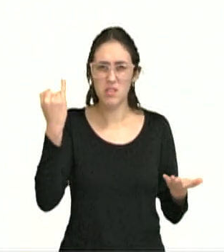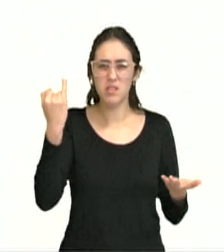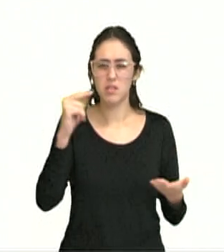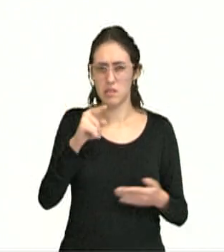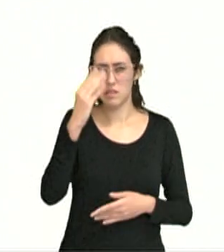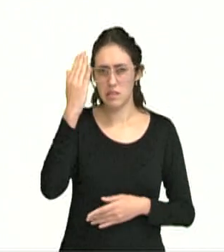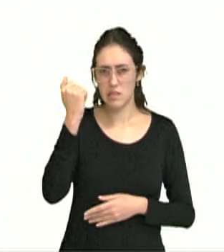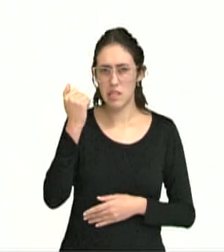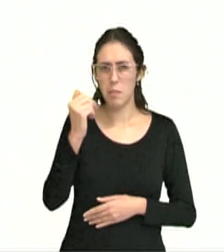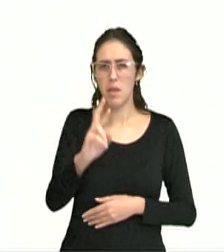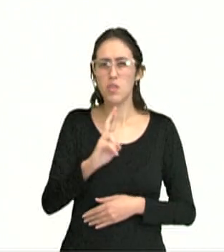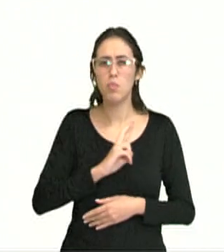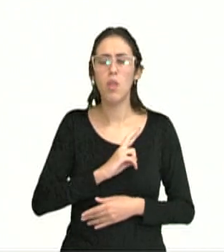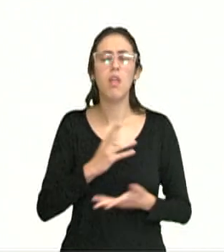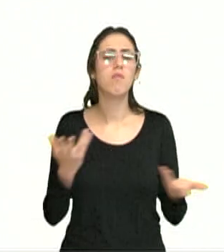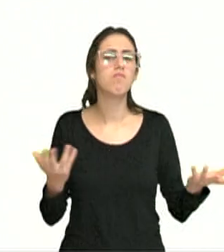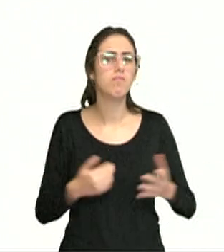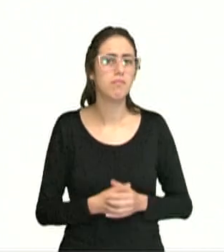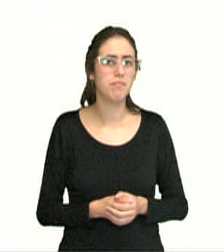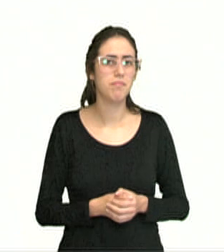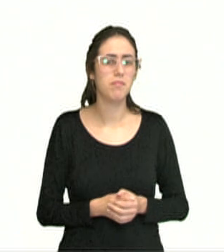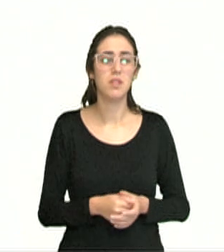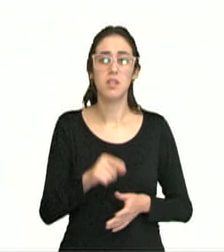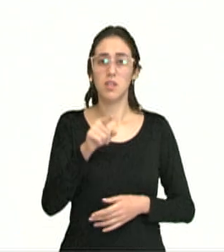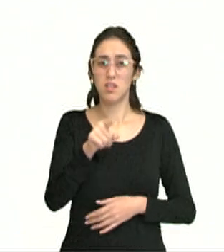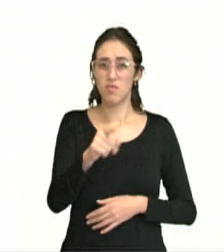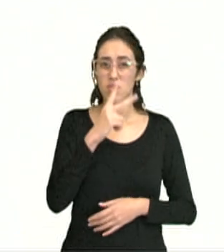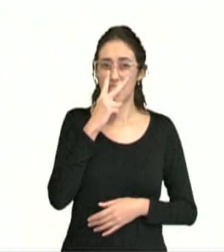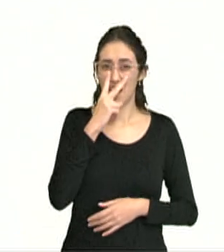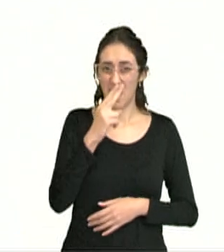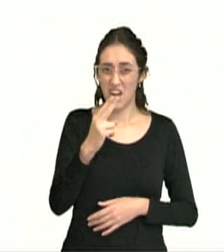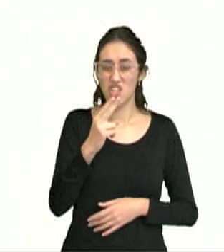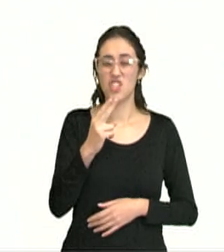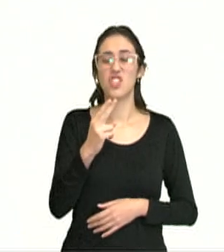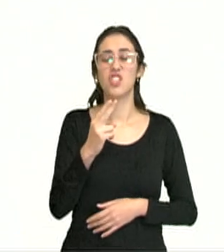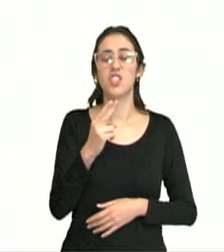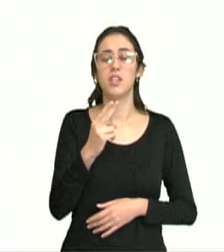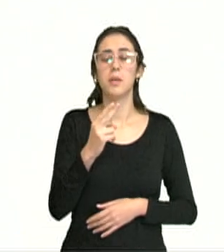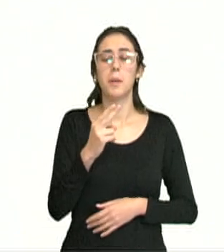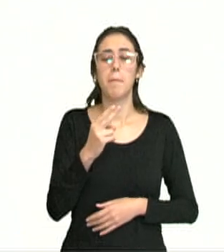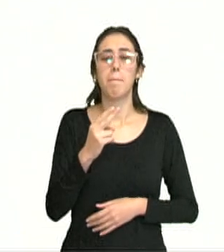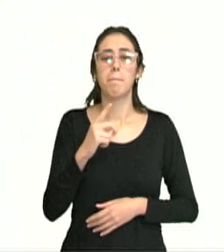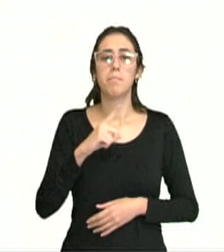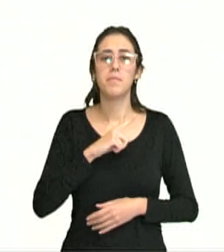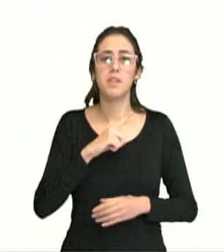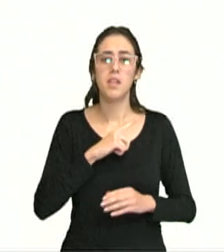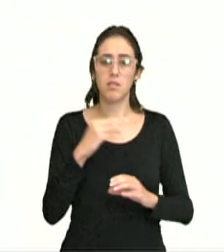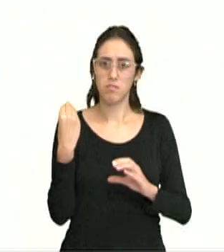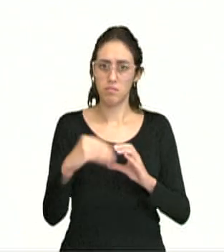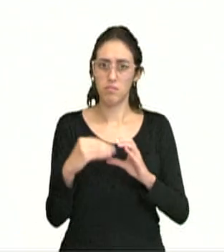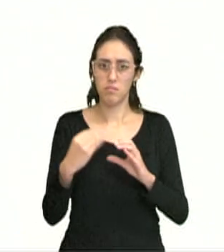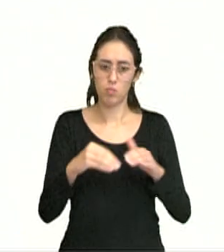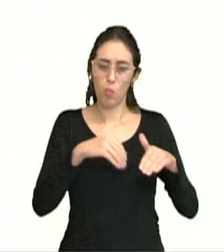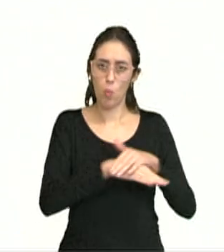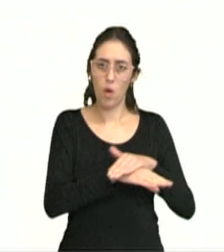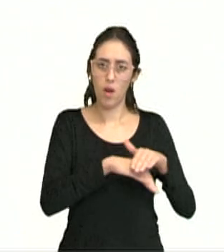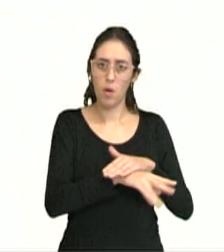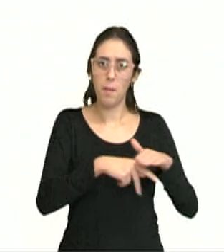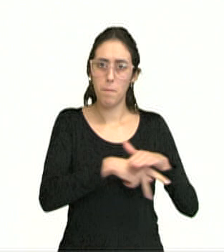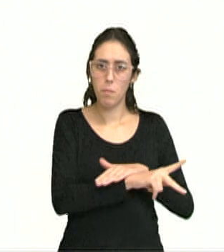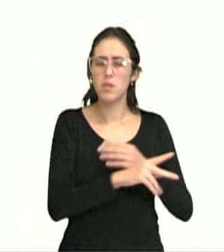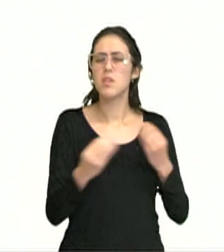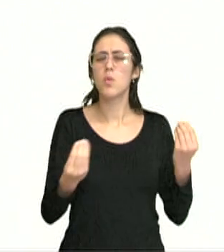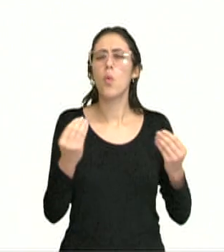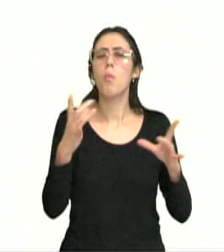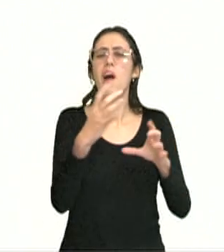dá importância de poupar? E você acha que os rendimentos, o que você acha que os rendimentos da poupança são calculados?